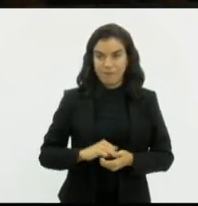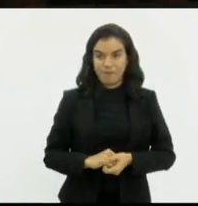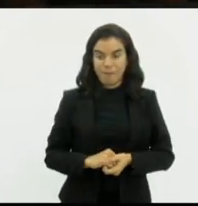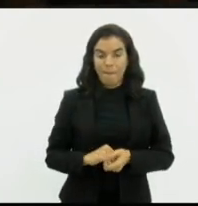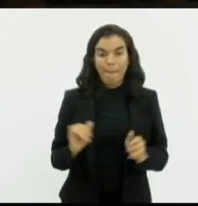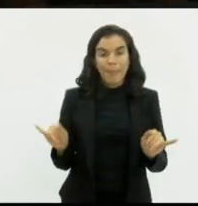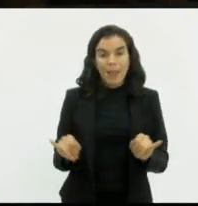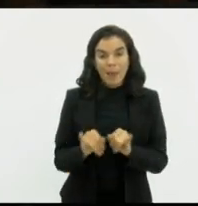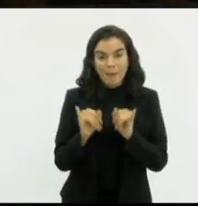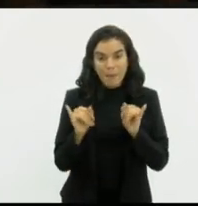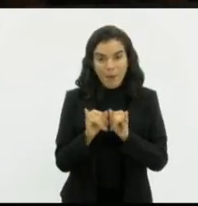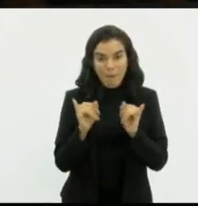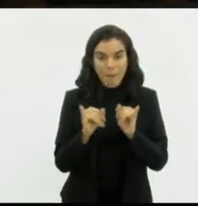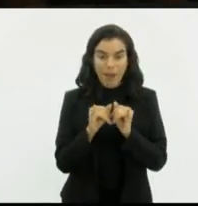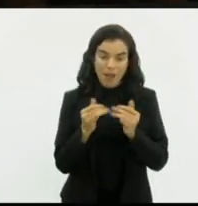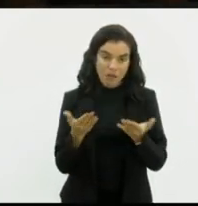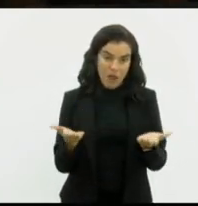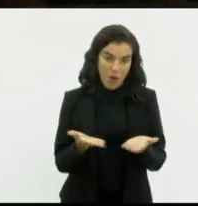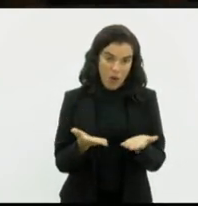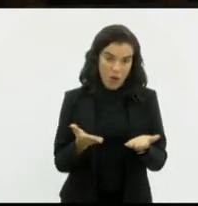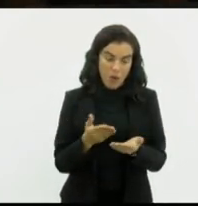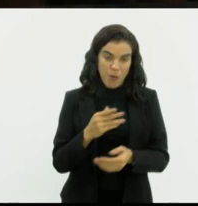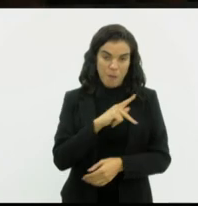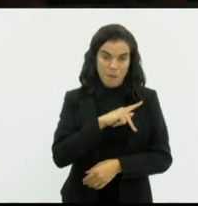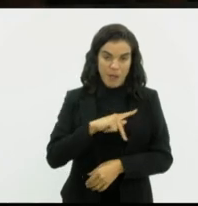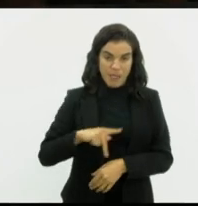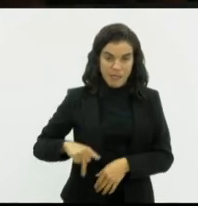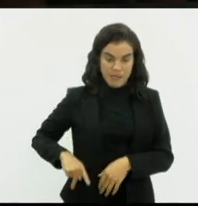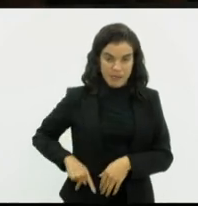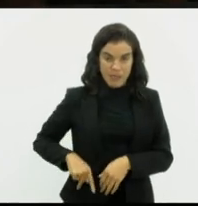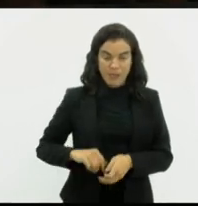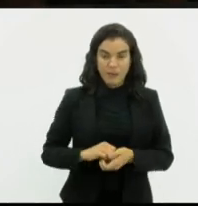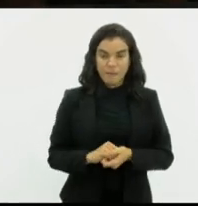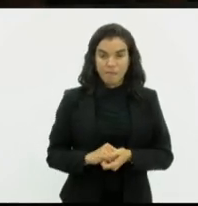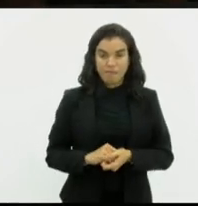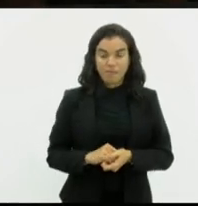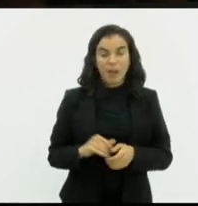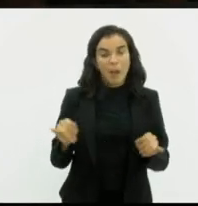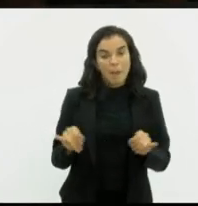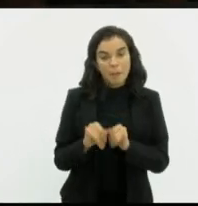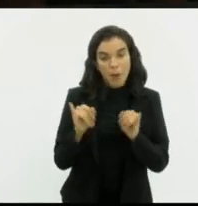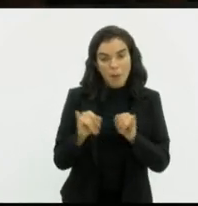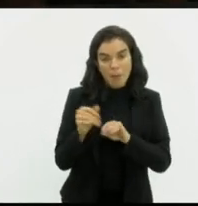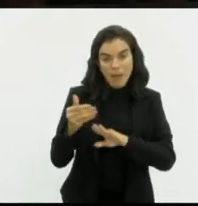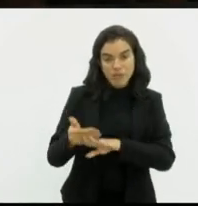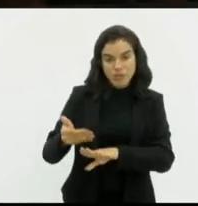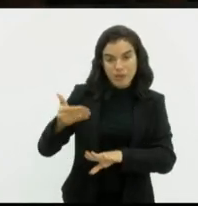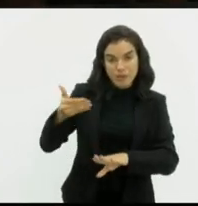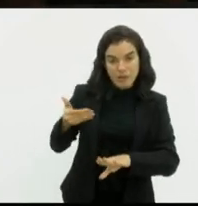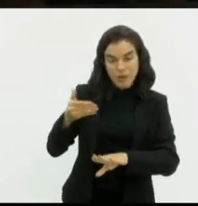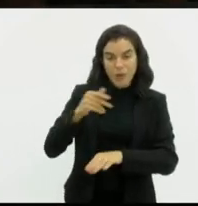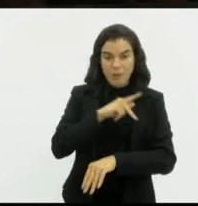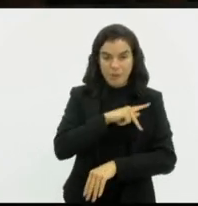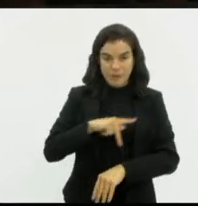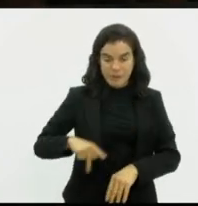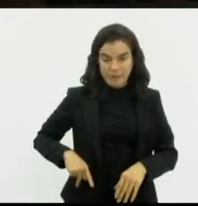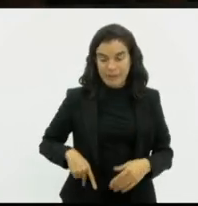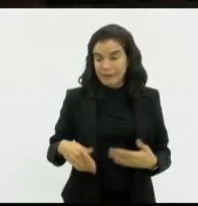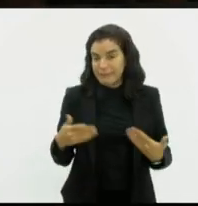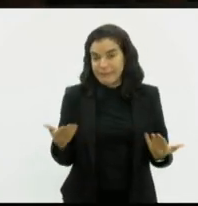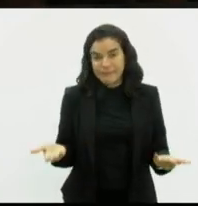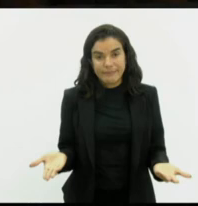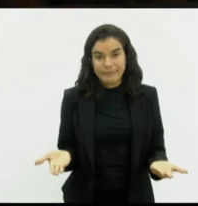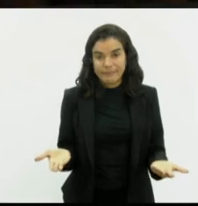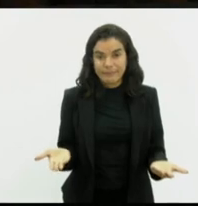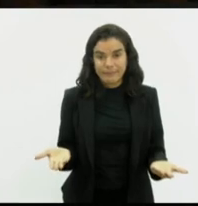o presidente da República atual, as bobagens que falava o antecessor, é isso que a gente fala.